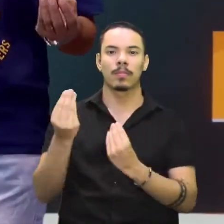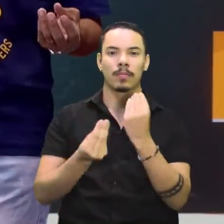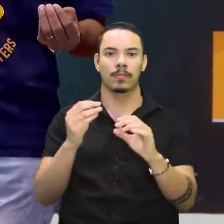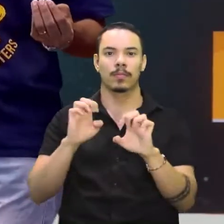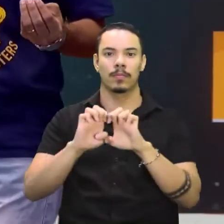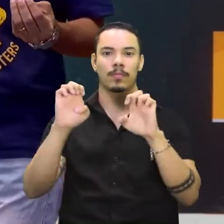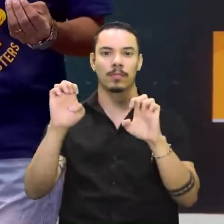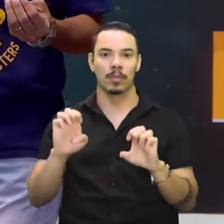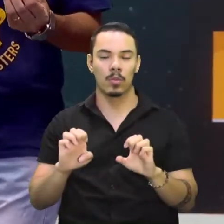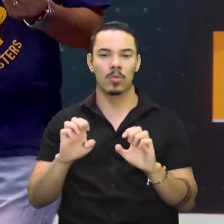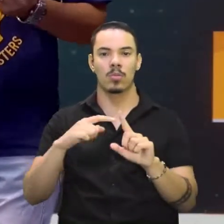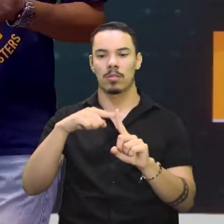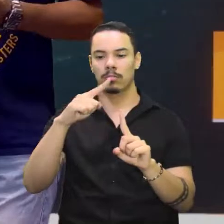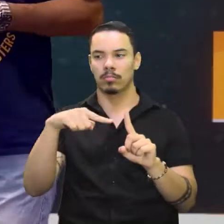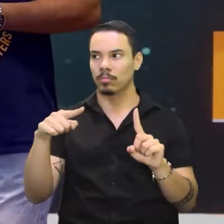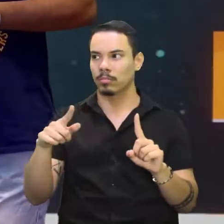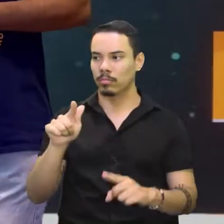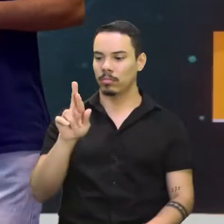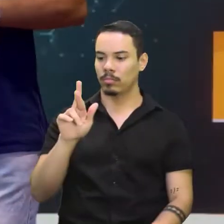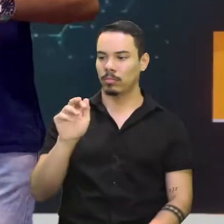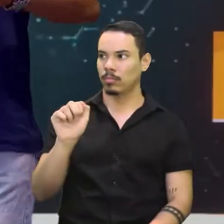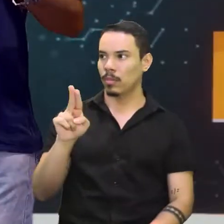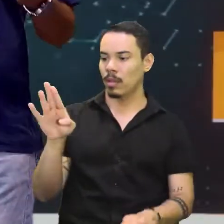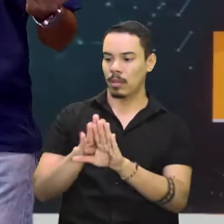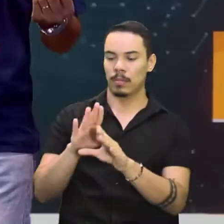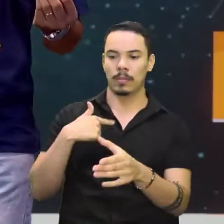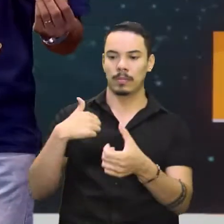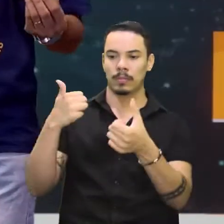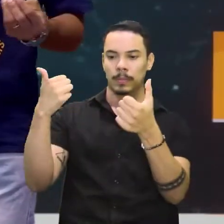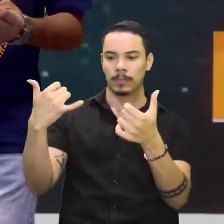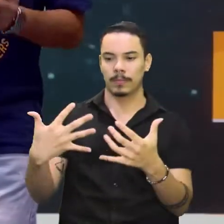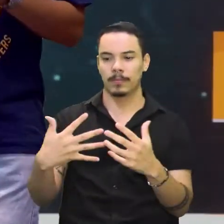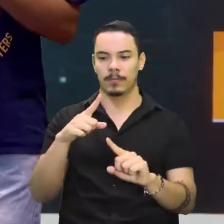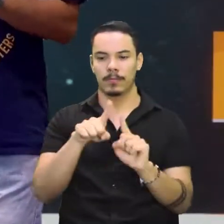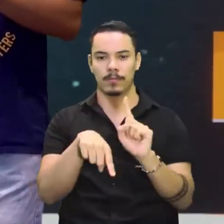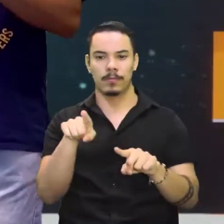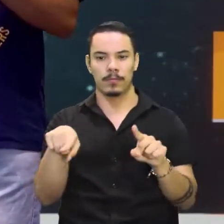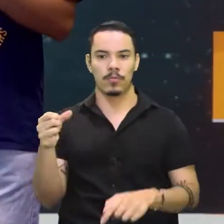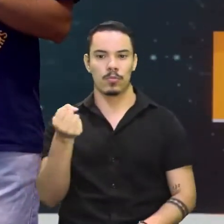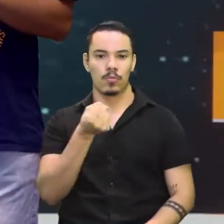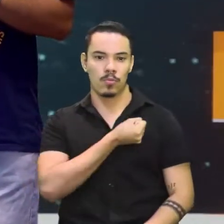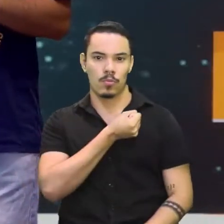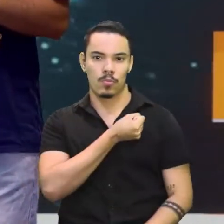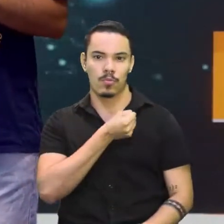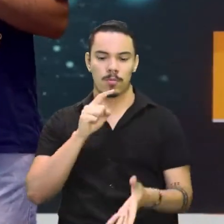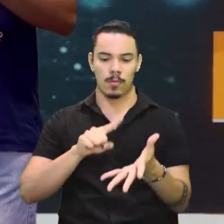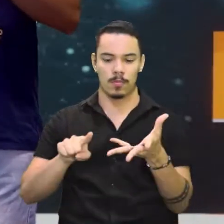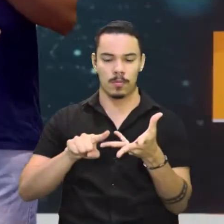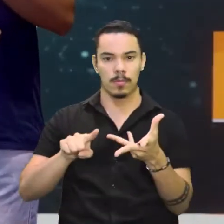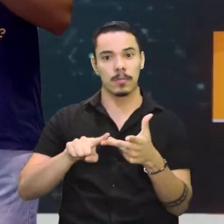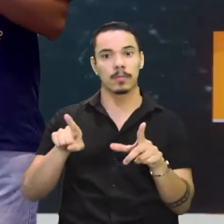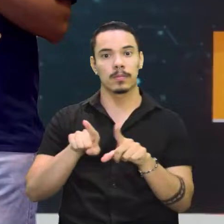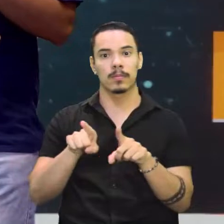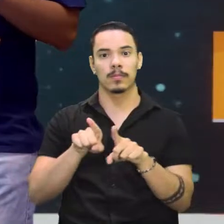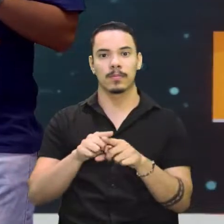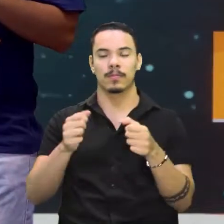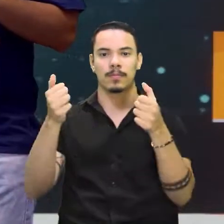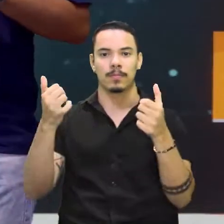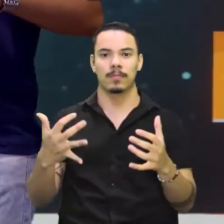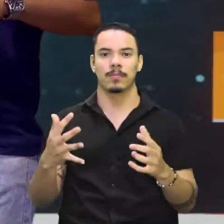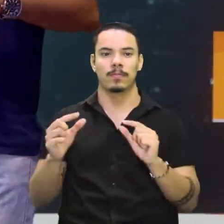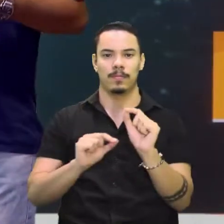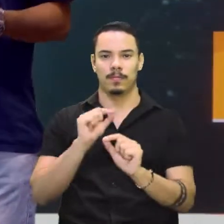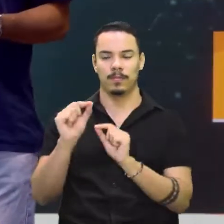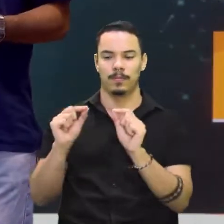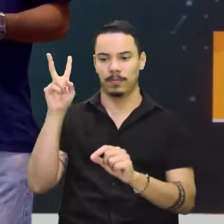o grau de um polinômio, falamos das variáveis, coeficientes numéricos e falamos também, relembramos